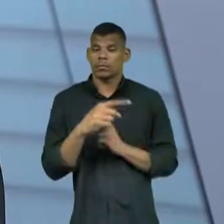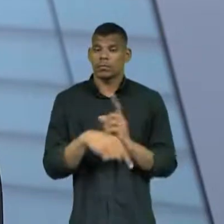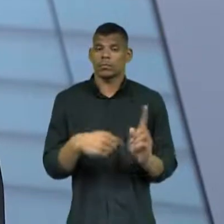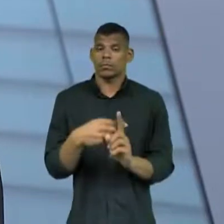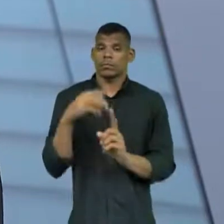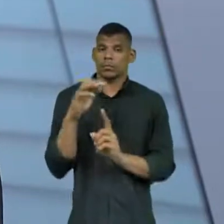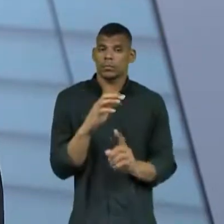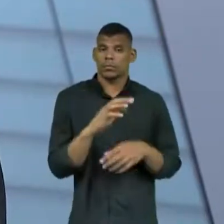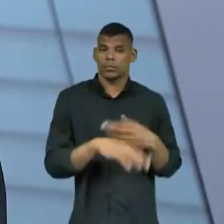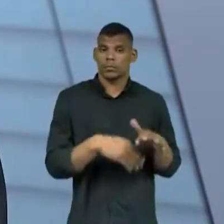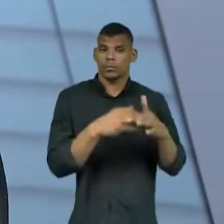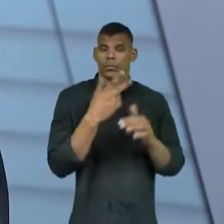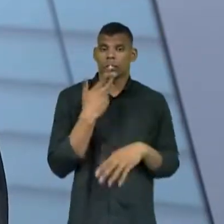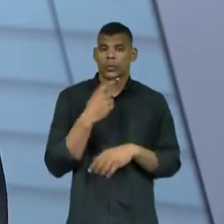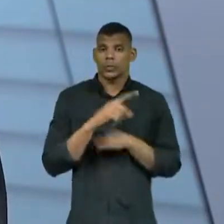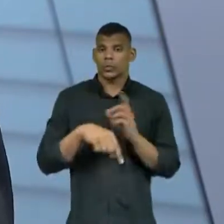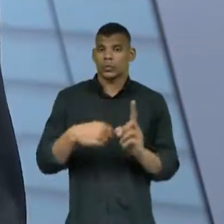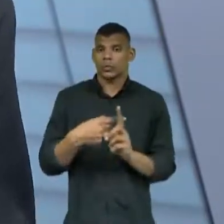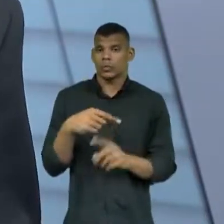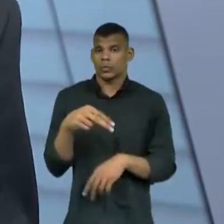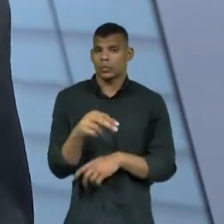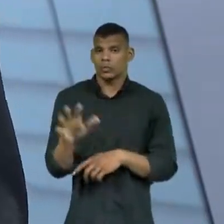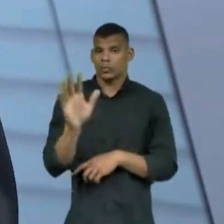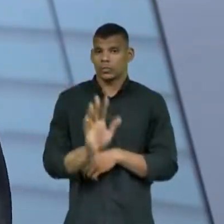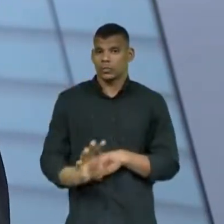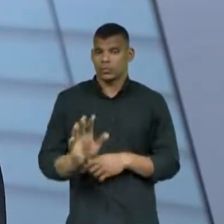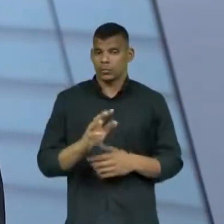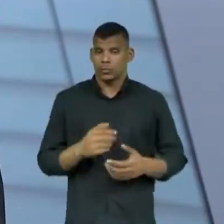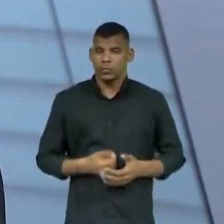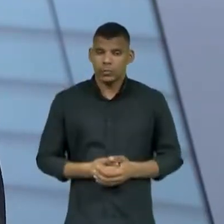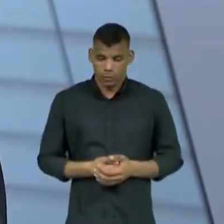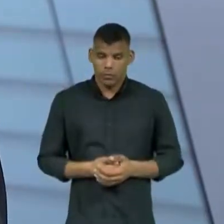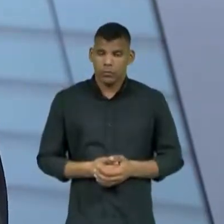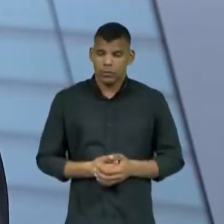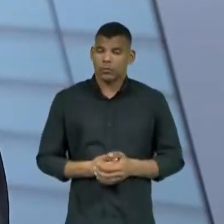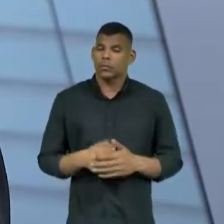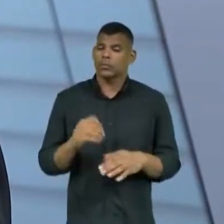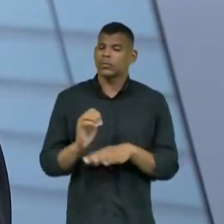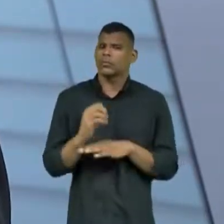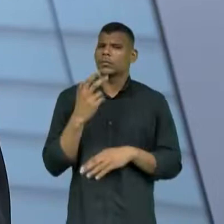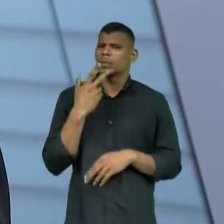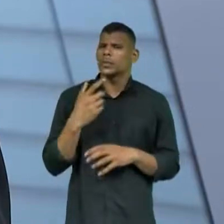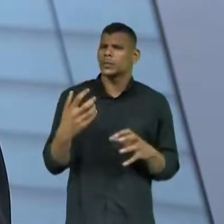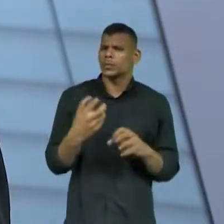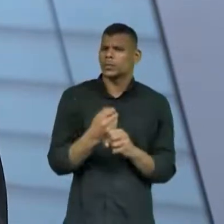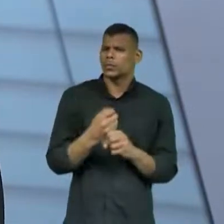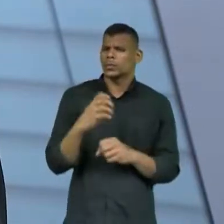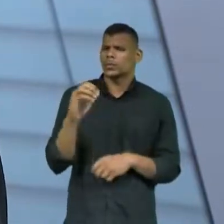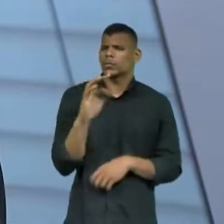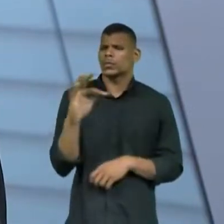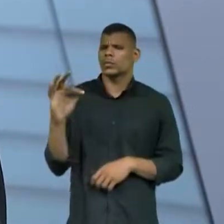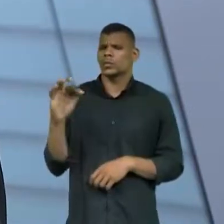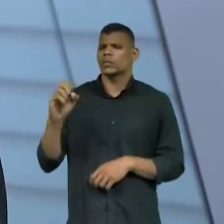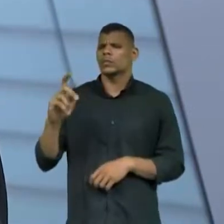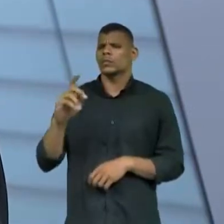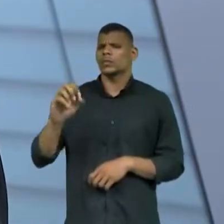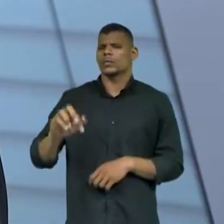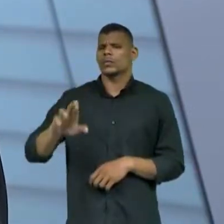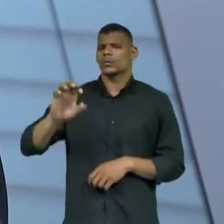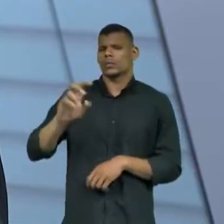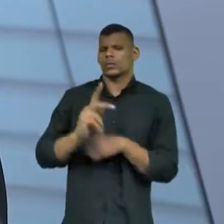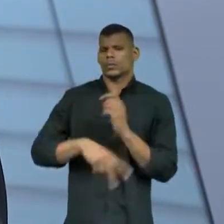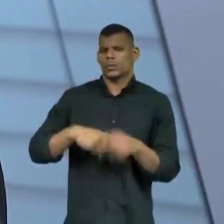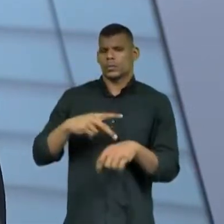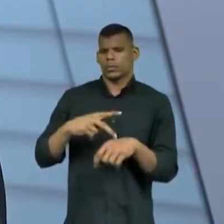Ceará e do Nordeste. O Estado do Ceará é responsável por 20% dos projetos de offshore do país e